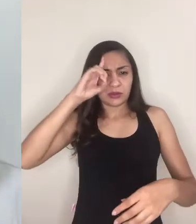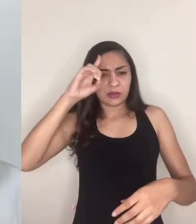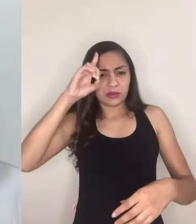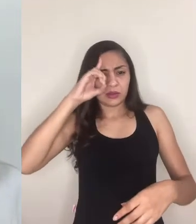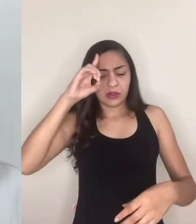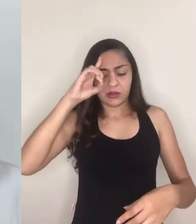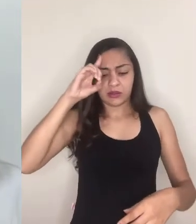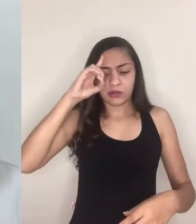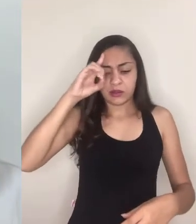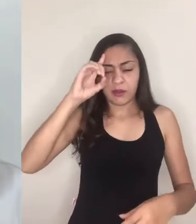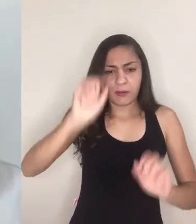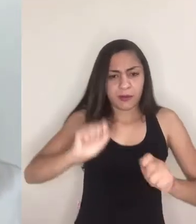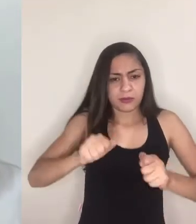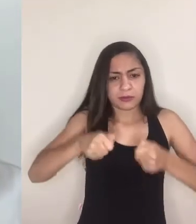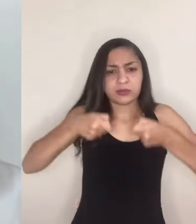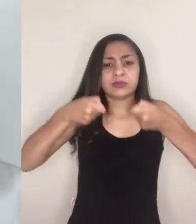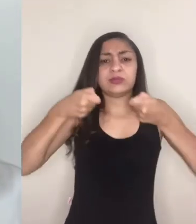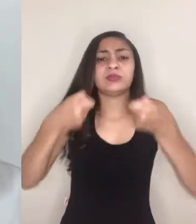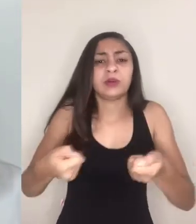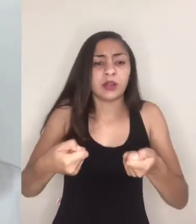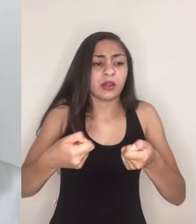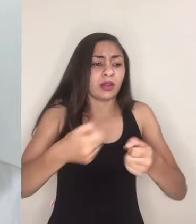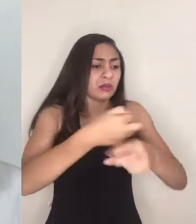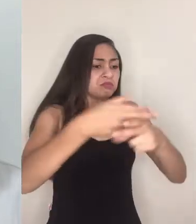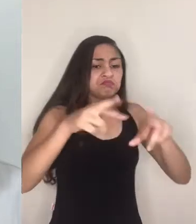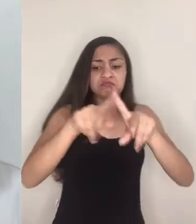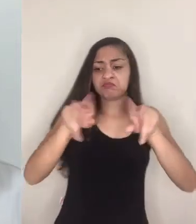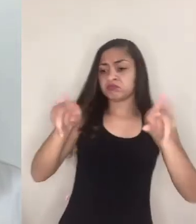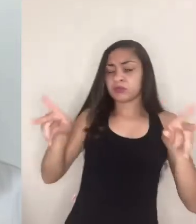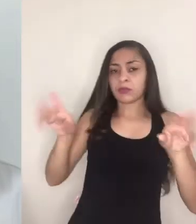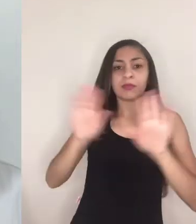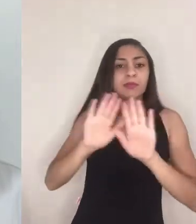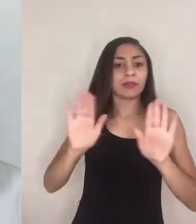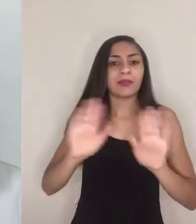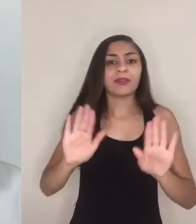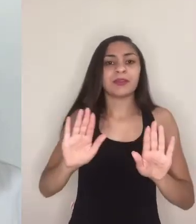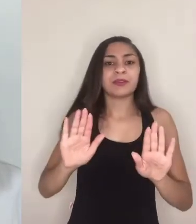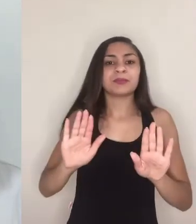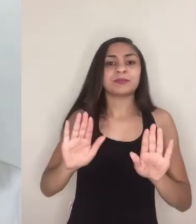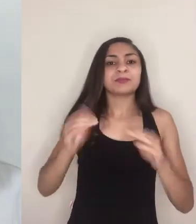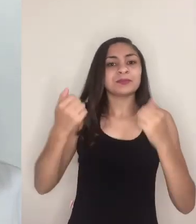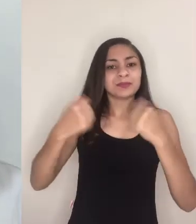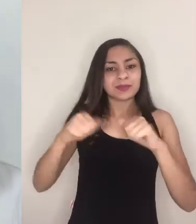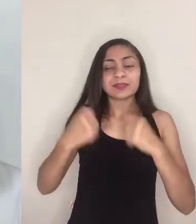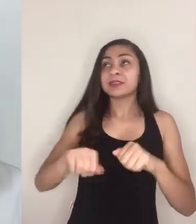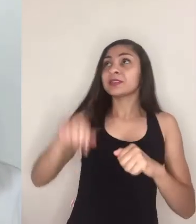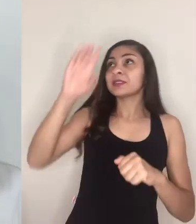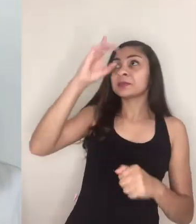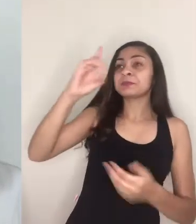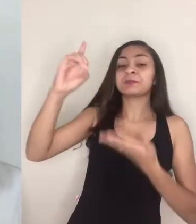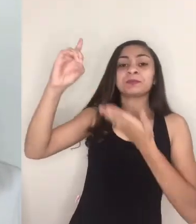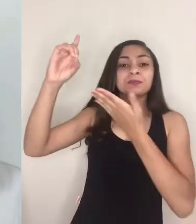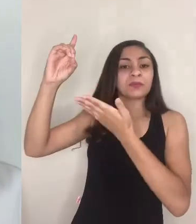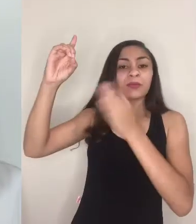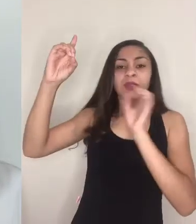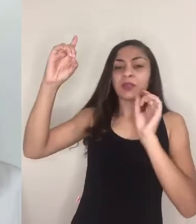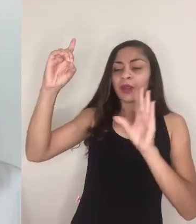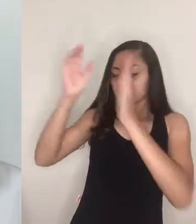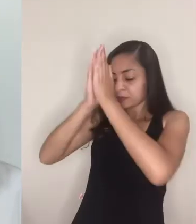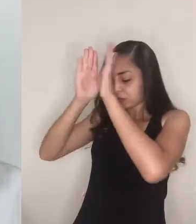somente esse povo precisa da total dependência de Deus para vitoriar. Deus